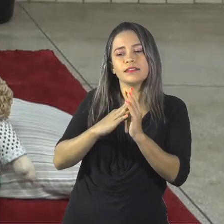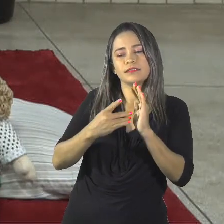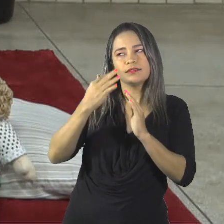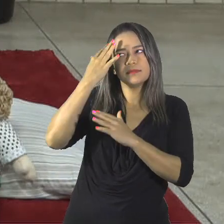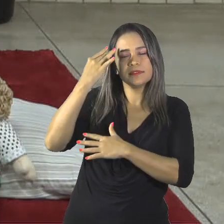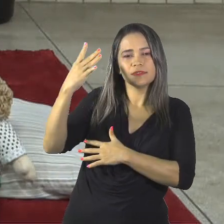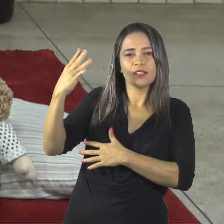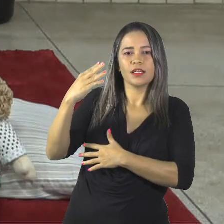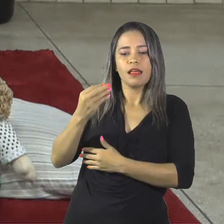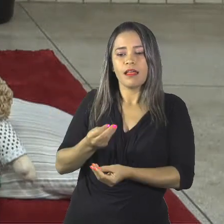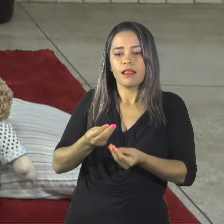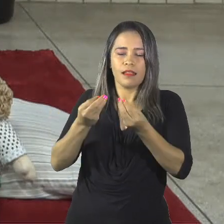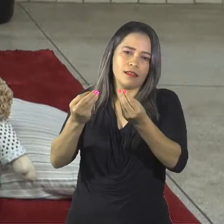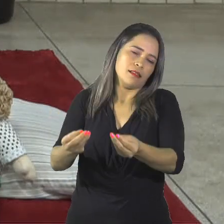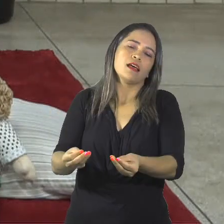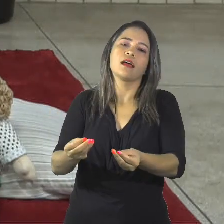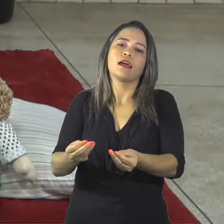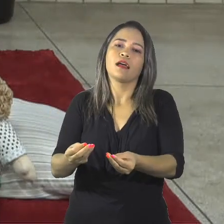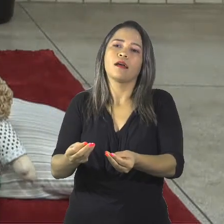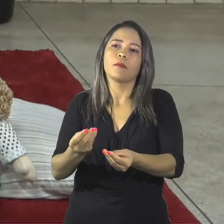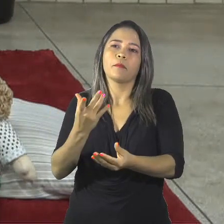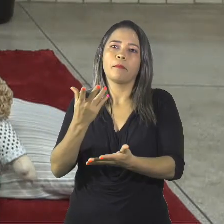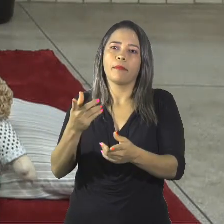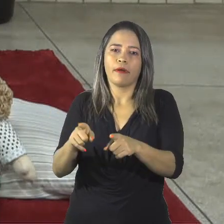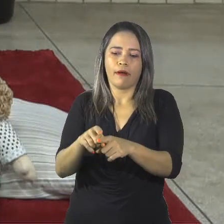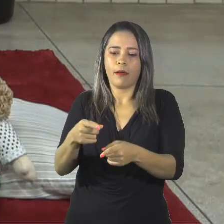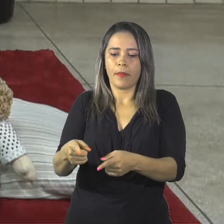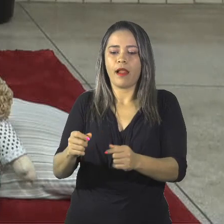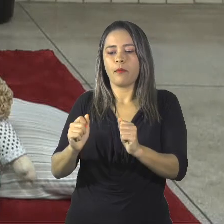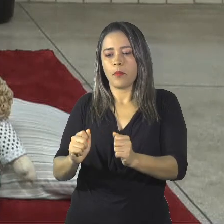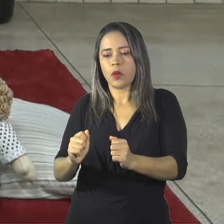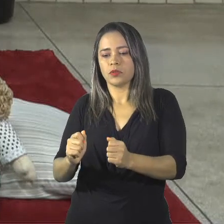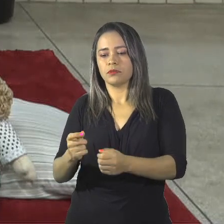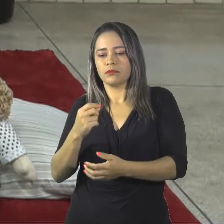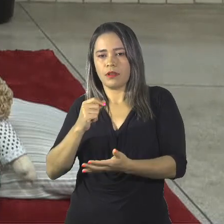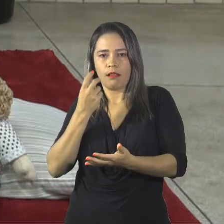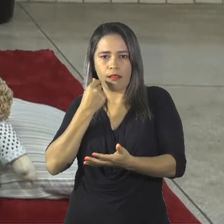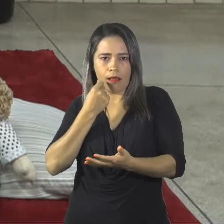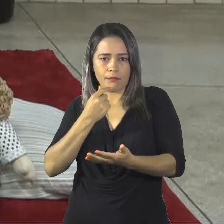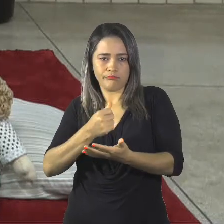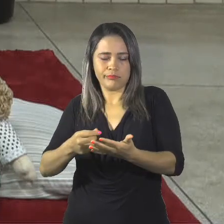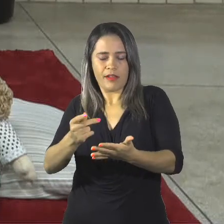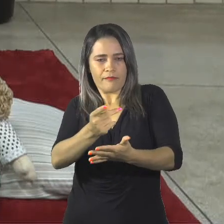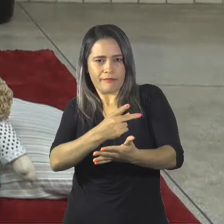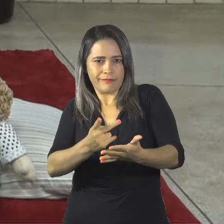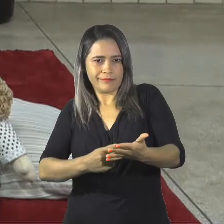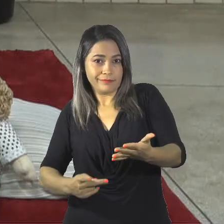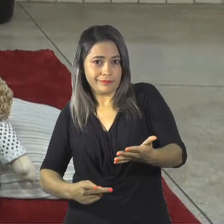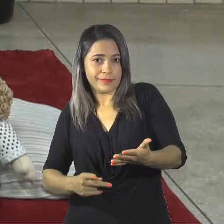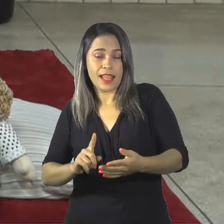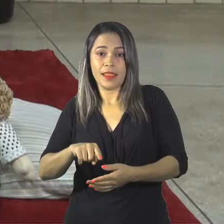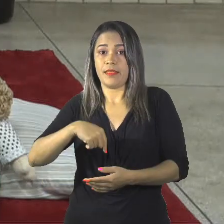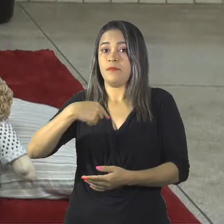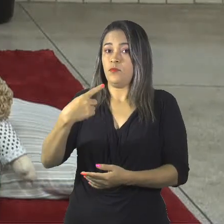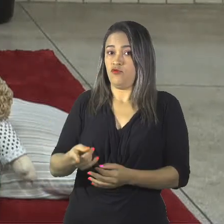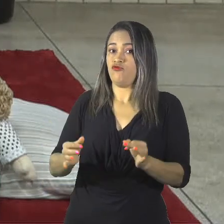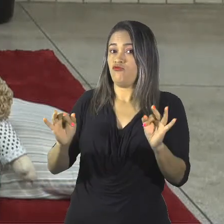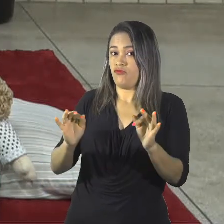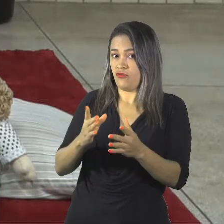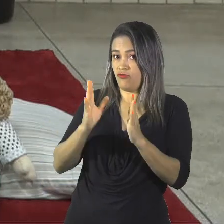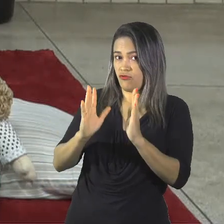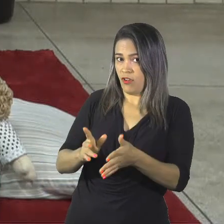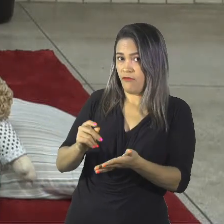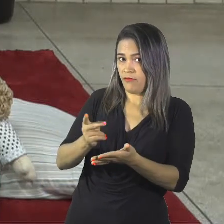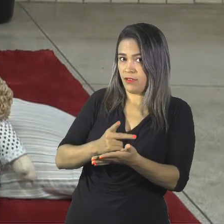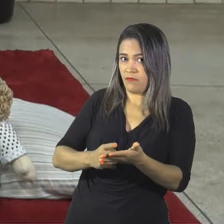ela objetos e materiais riscantes para que ela possa fazer o desenho da casa dela. Depois que ela fizer isso aí, você pode